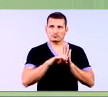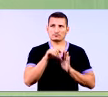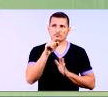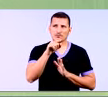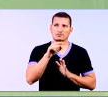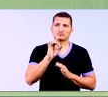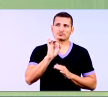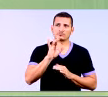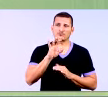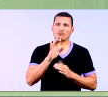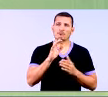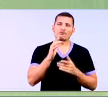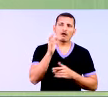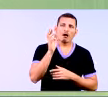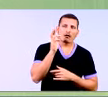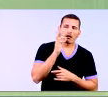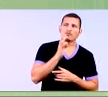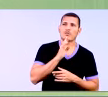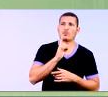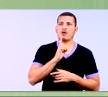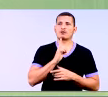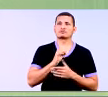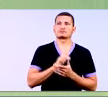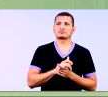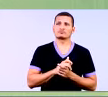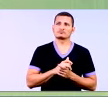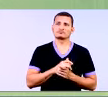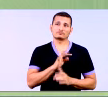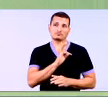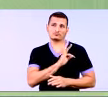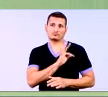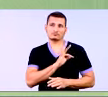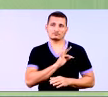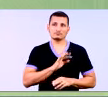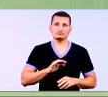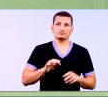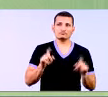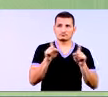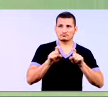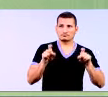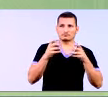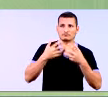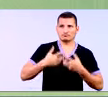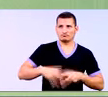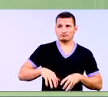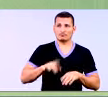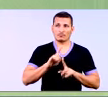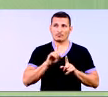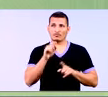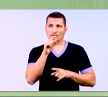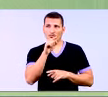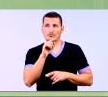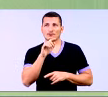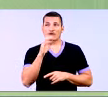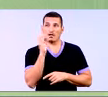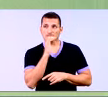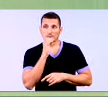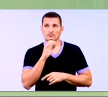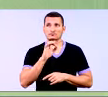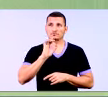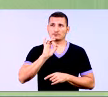para os leigos. Os técnicos em informática do IFRO não chamarão mais isso aqui de velocidade, é o clock